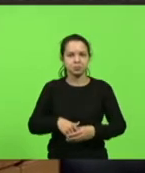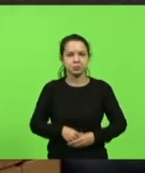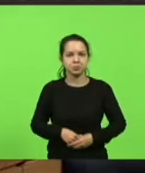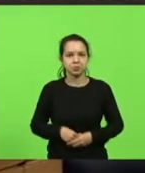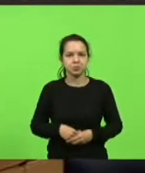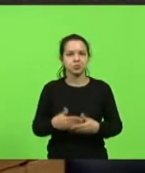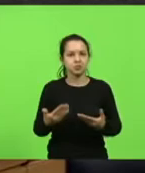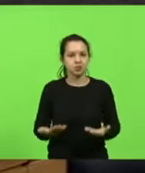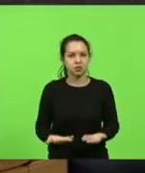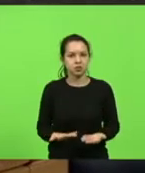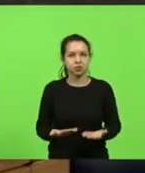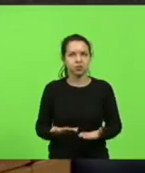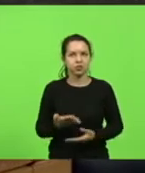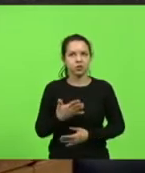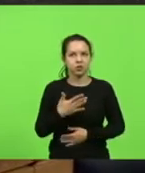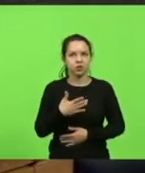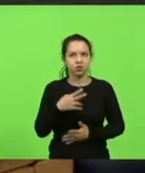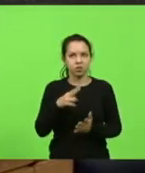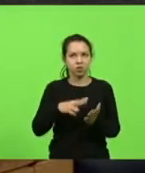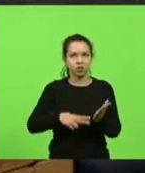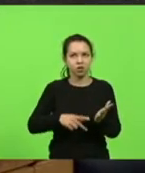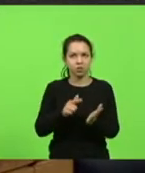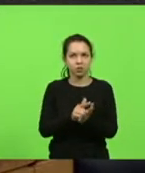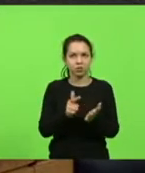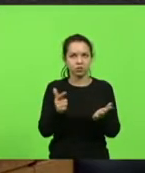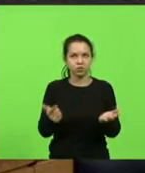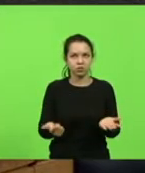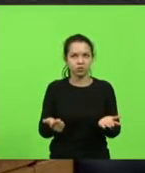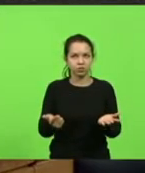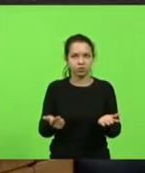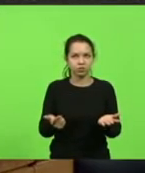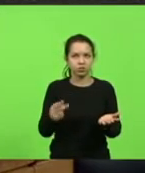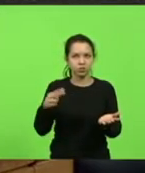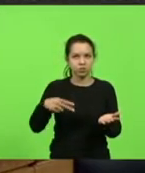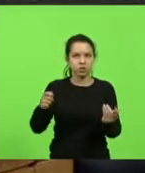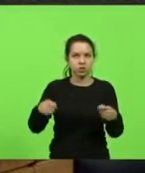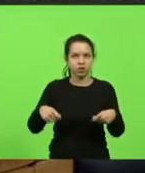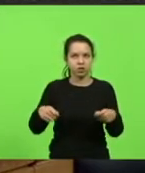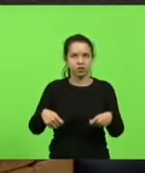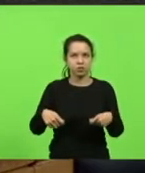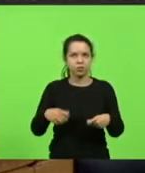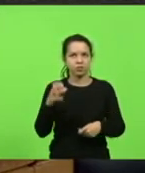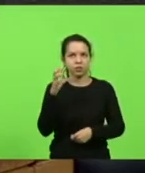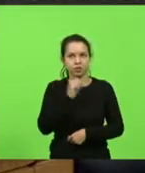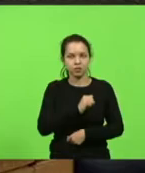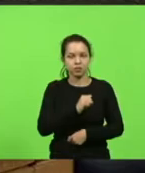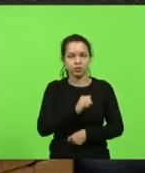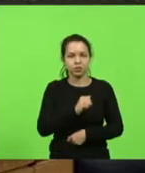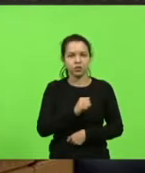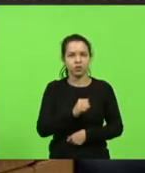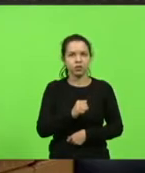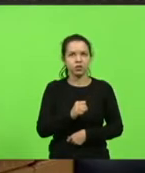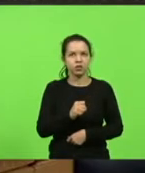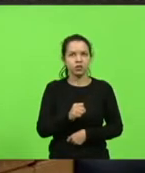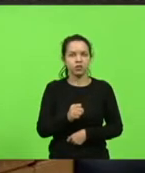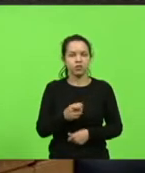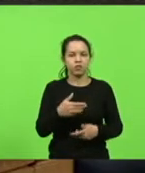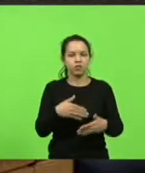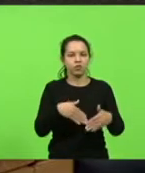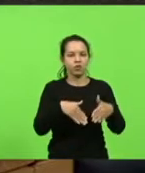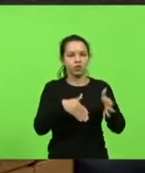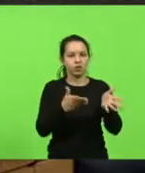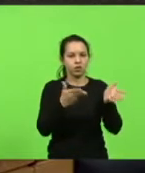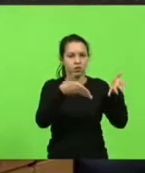Então, apenas gostaria de ler uma manchete nesse encaminhamento, possível? Rapidamente. Foi enterrada no Rio de Janeiro